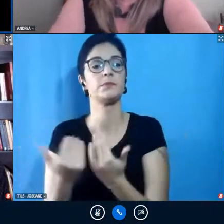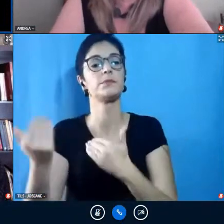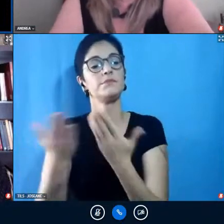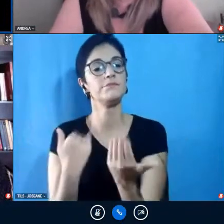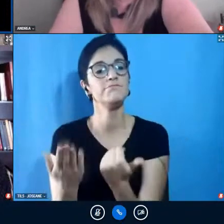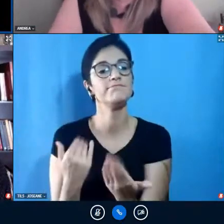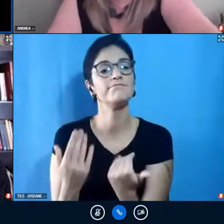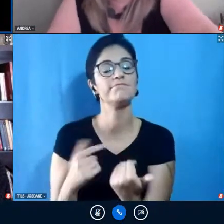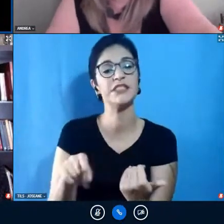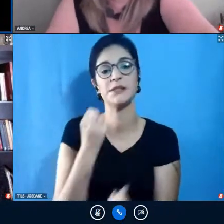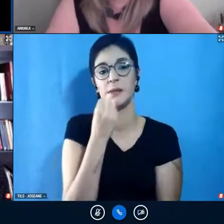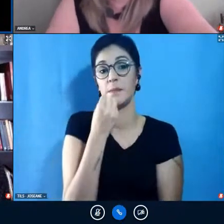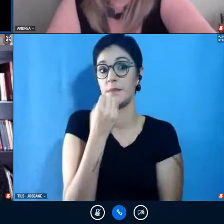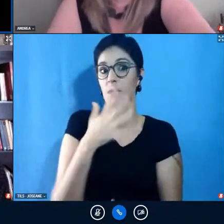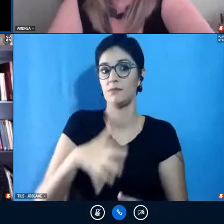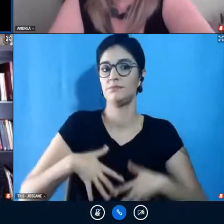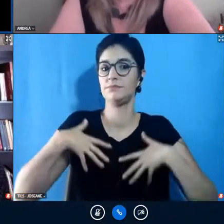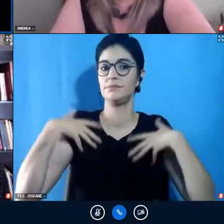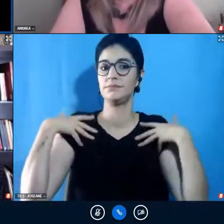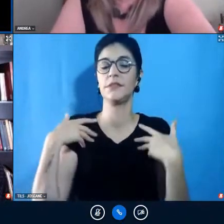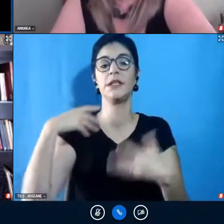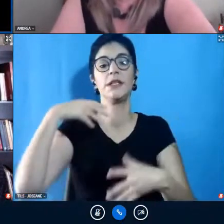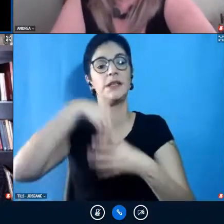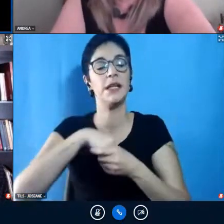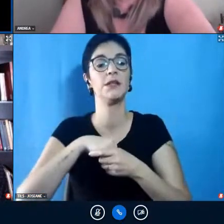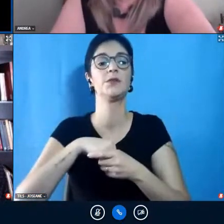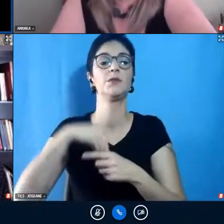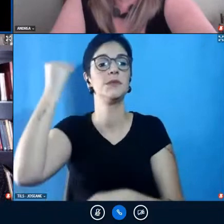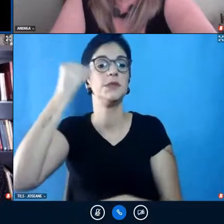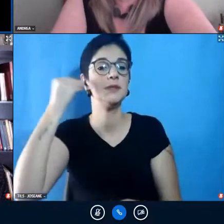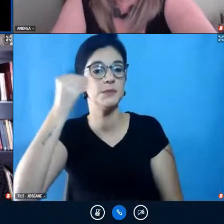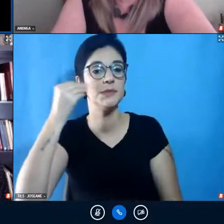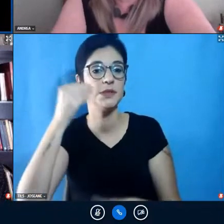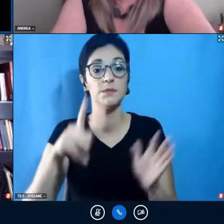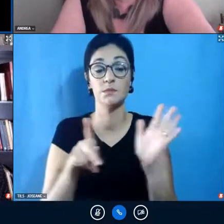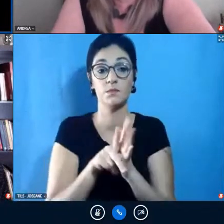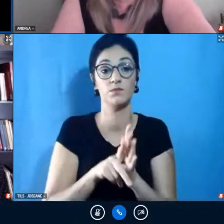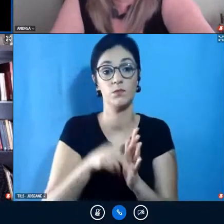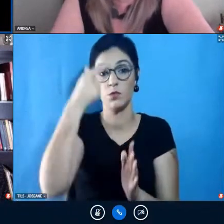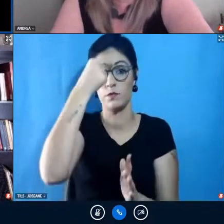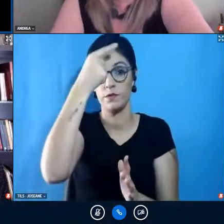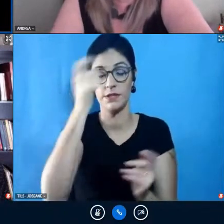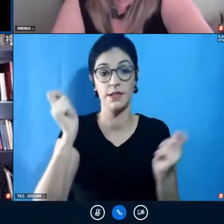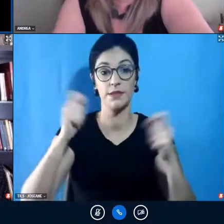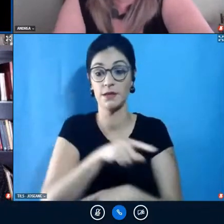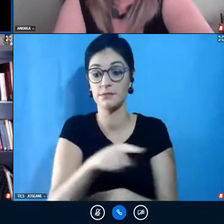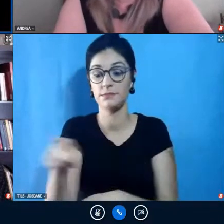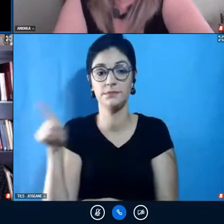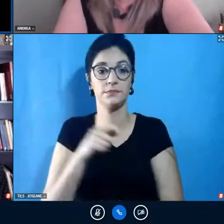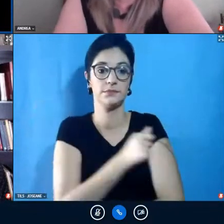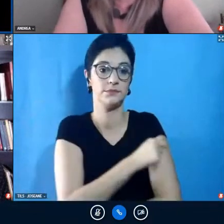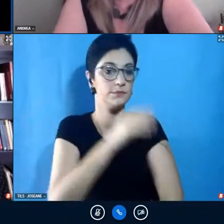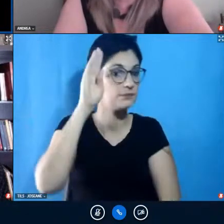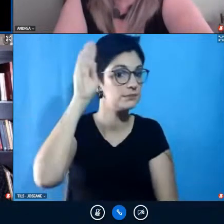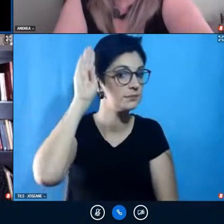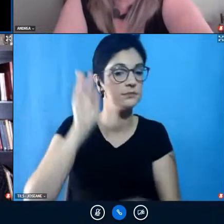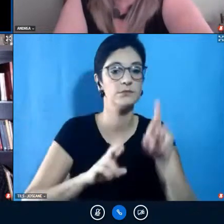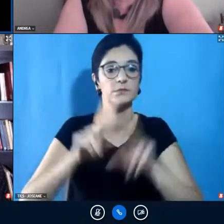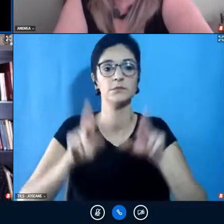tão enriquecedor dentro das experiências que a universidade proporciona ao acadêmico em diversos